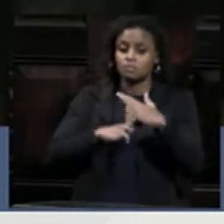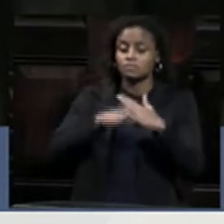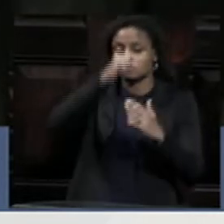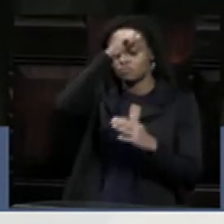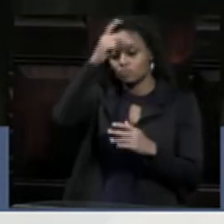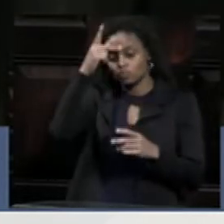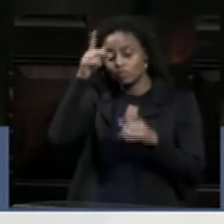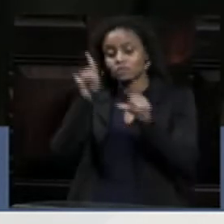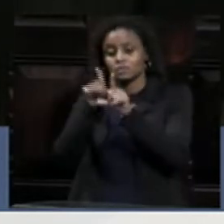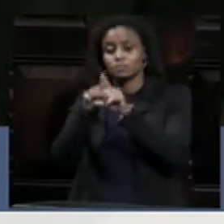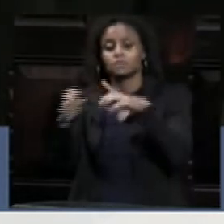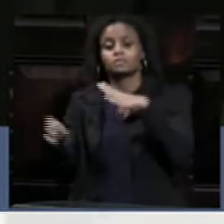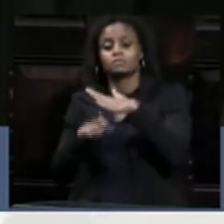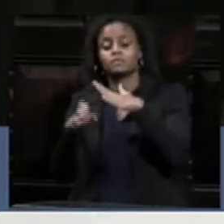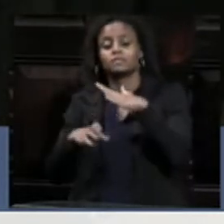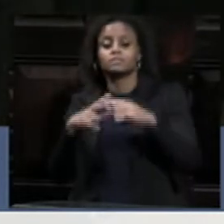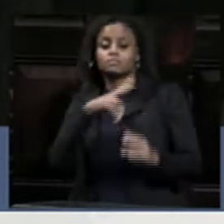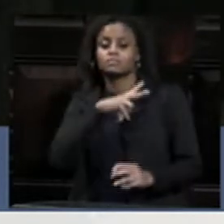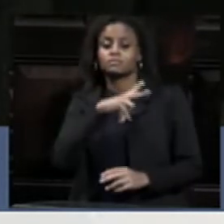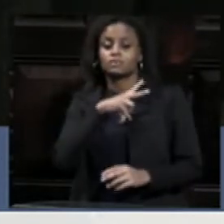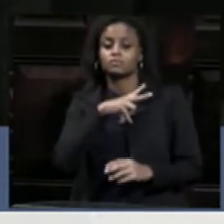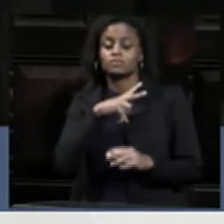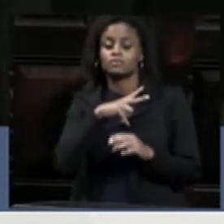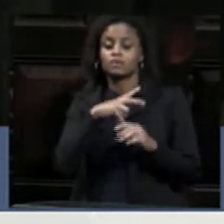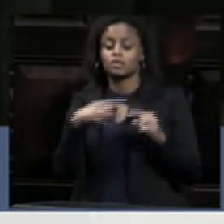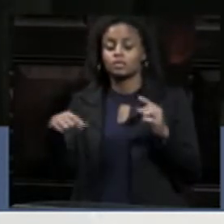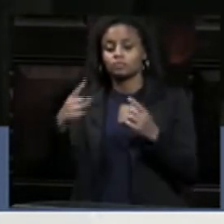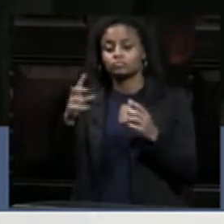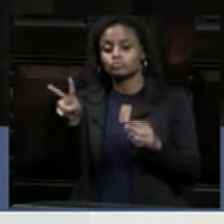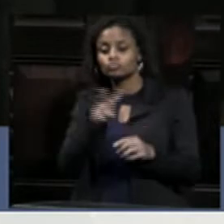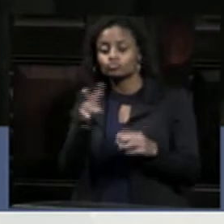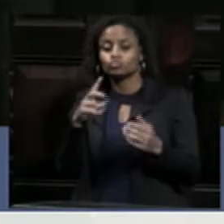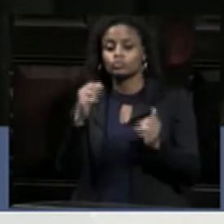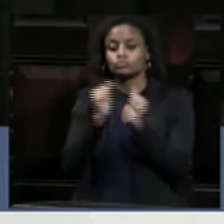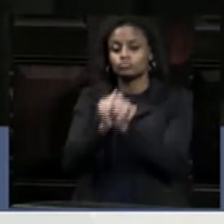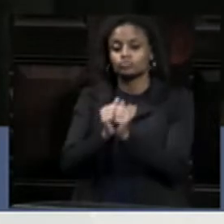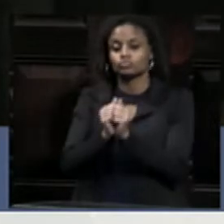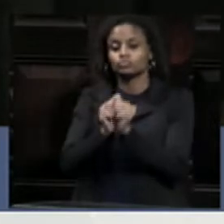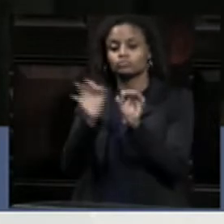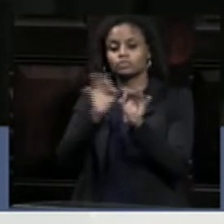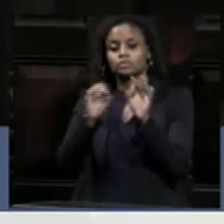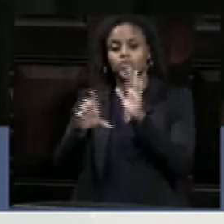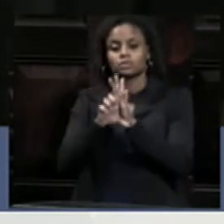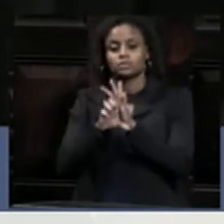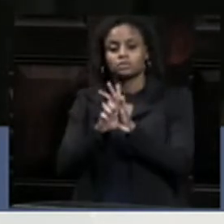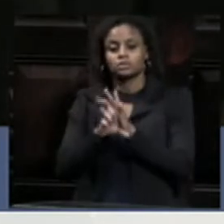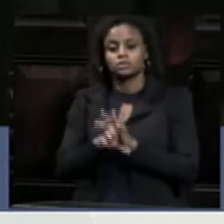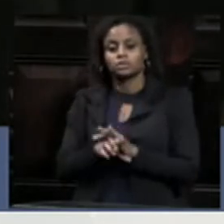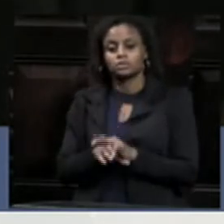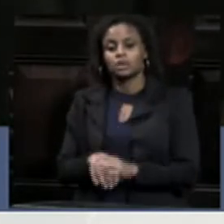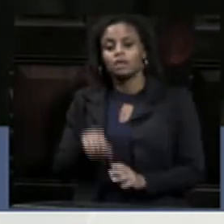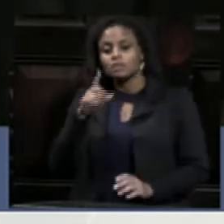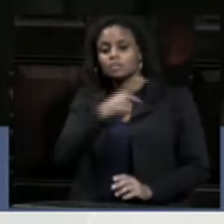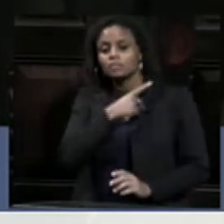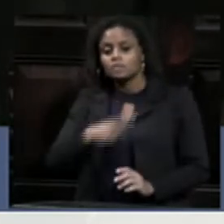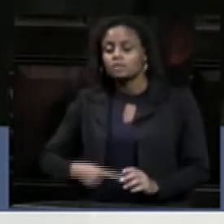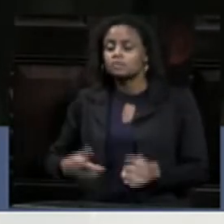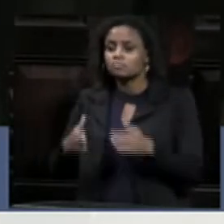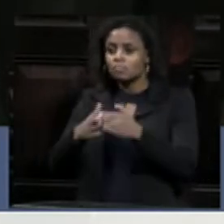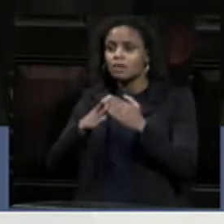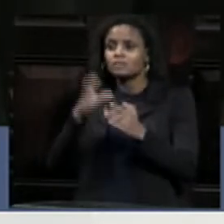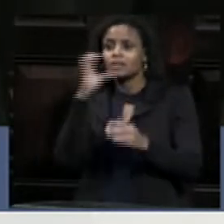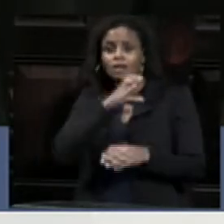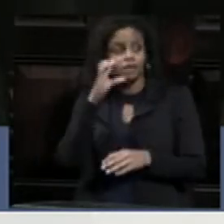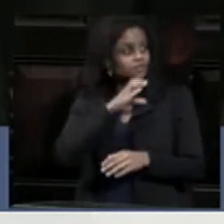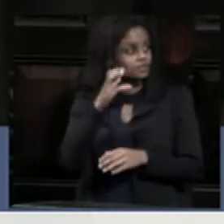Ele está entregue por alguns anos. Para concluir, uma cláusula. Não, Vossa Excelência pede urgência em um projeto que é importante. Se Vossa Excelência